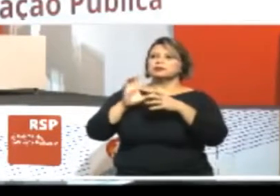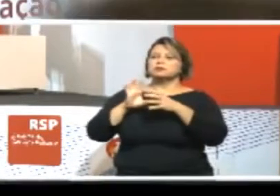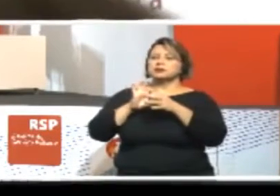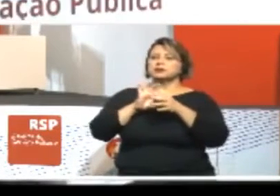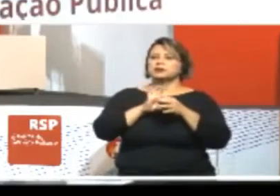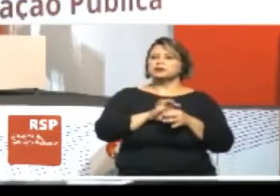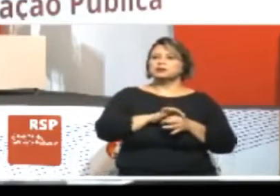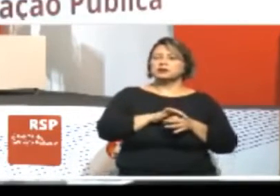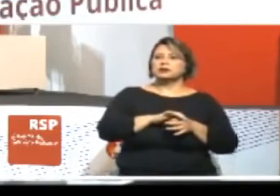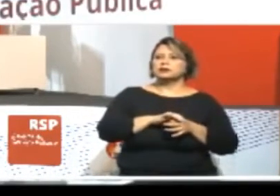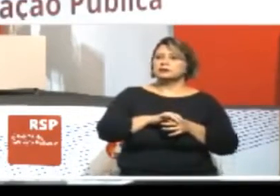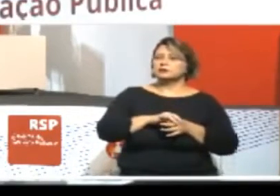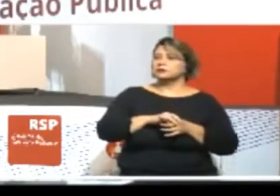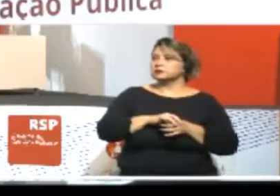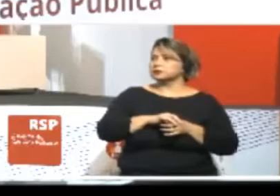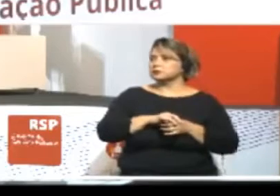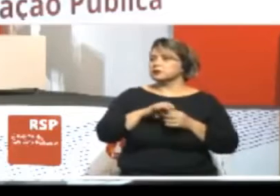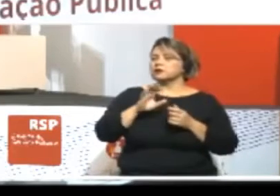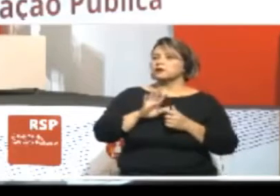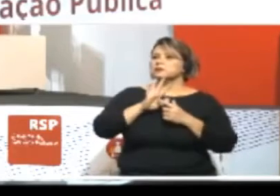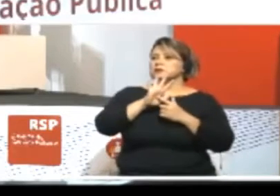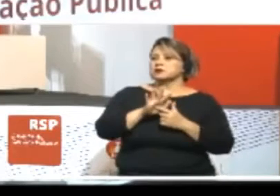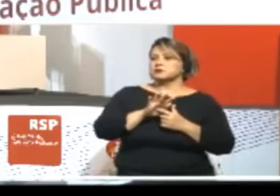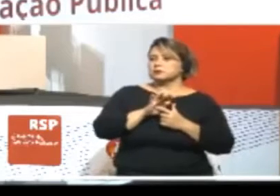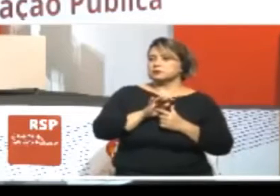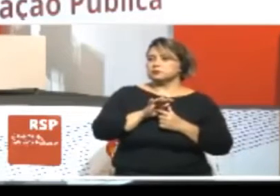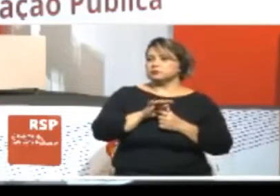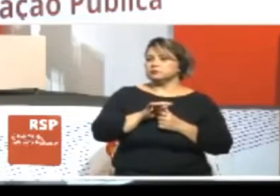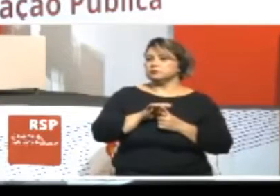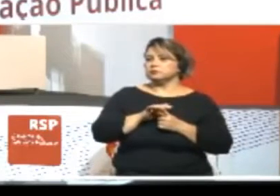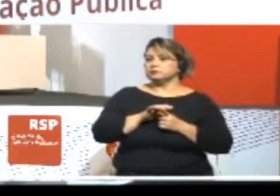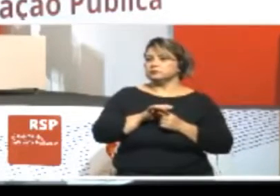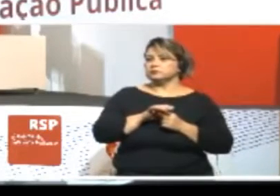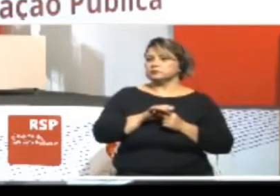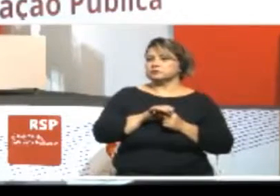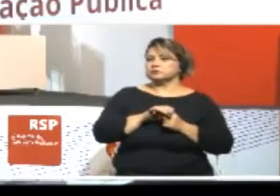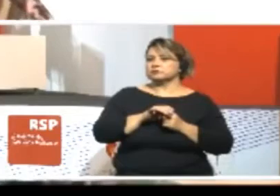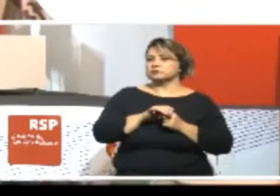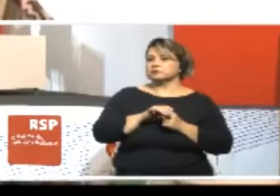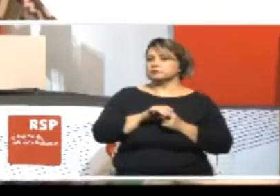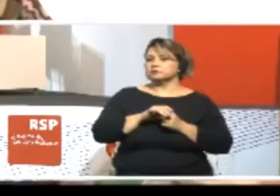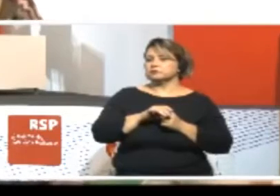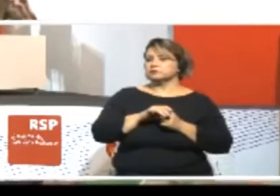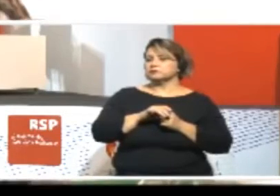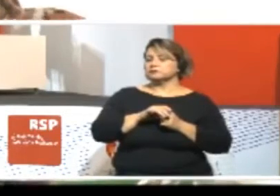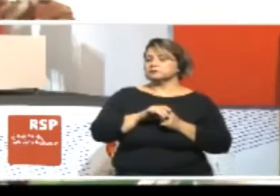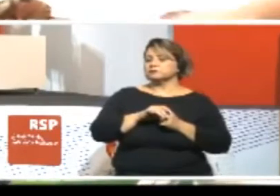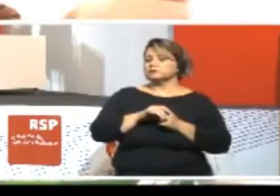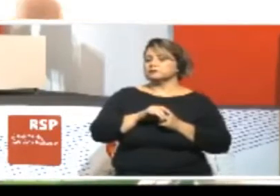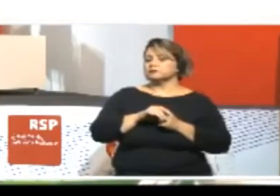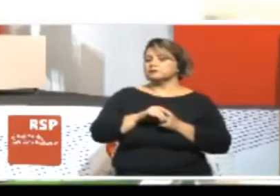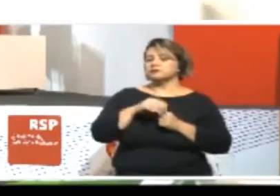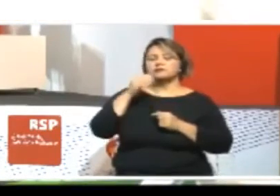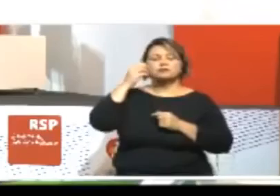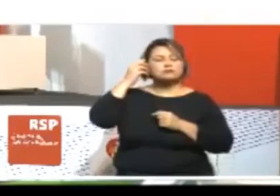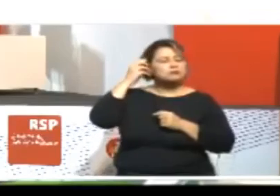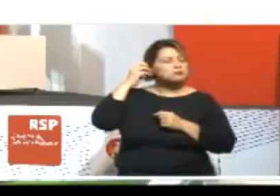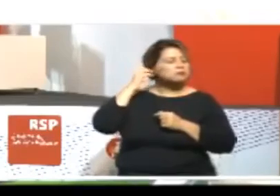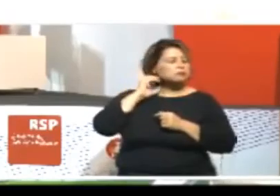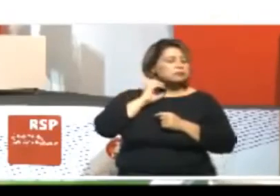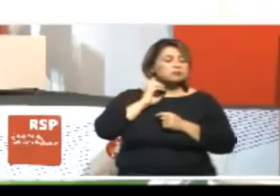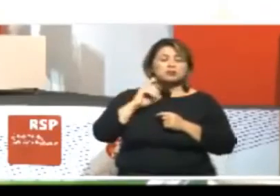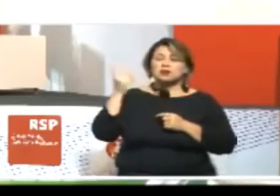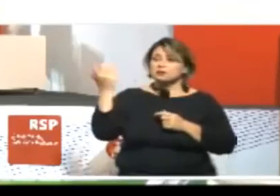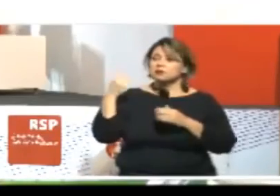contextuais, como a senhora nos mostrou. Eu convido agora o público a nos remeter as